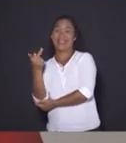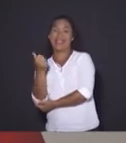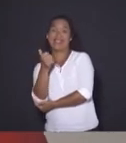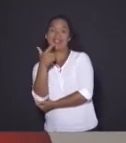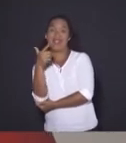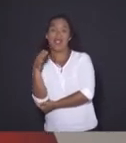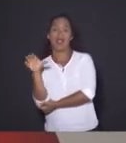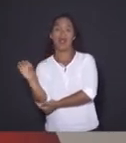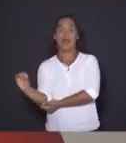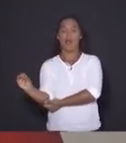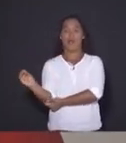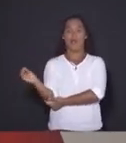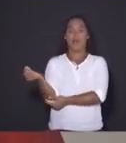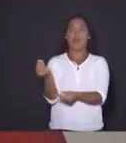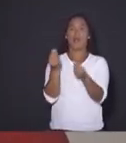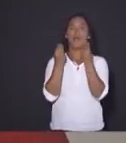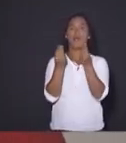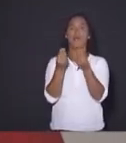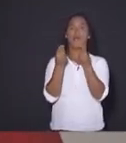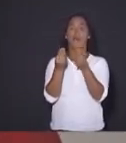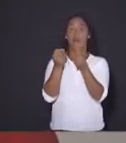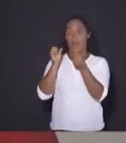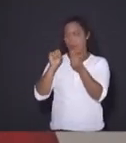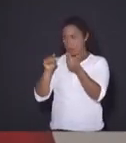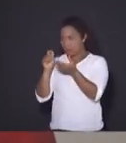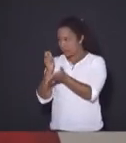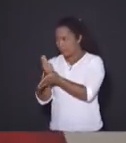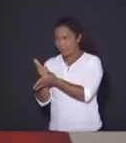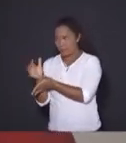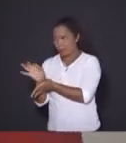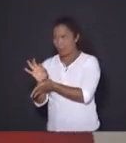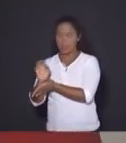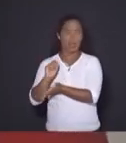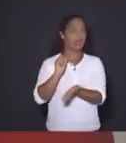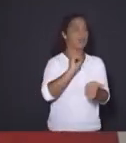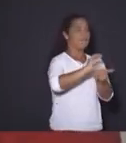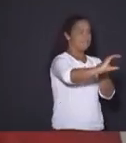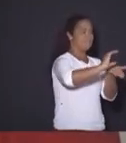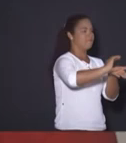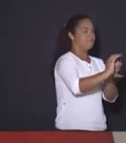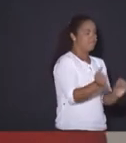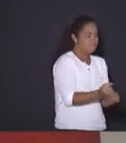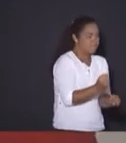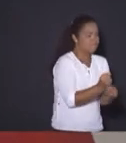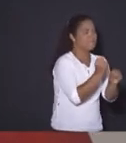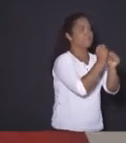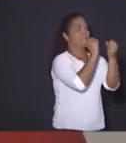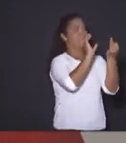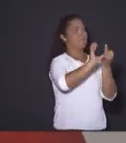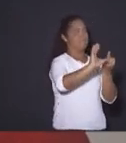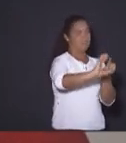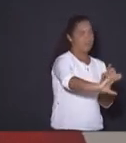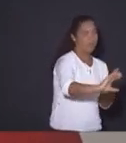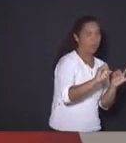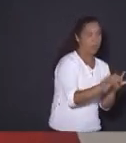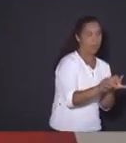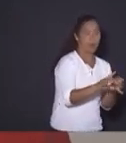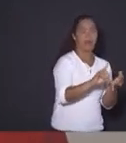imagina o que seria isso em infraestrutura e geração de emprego investimento na educação é